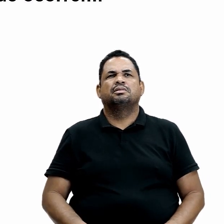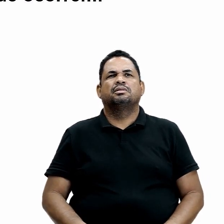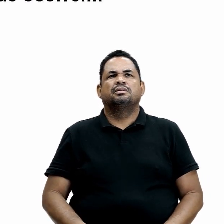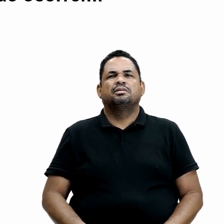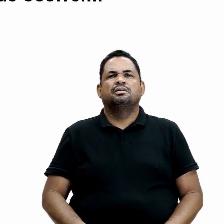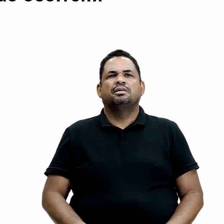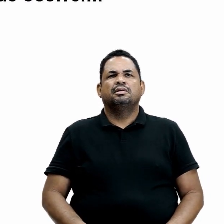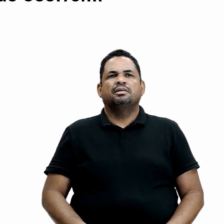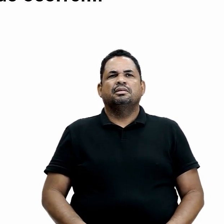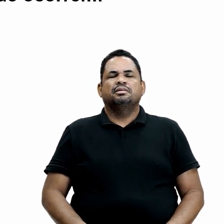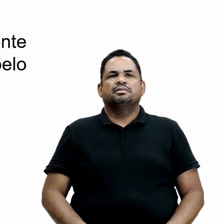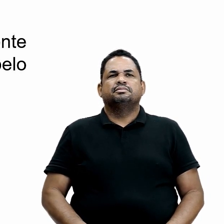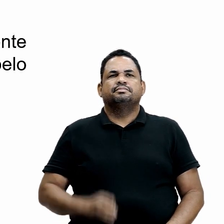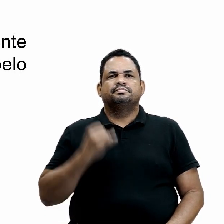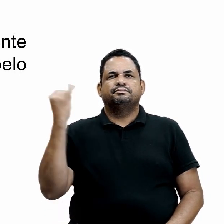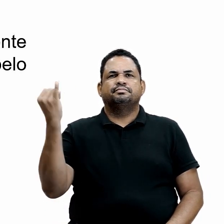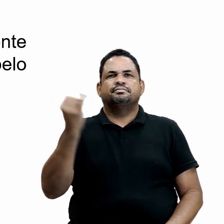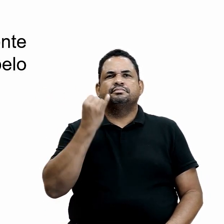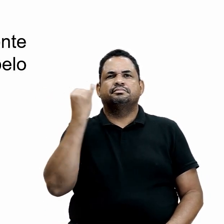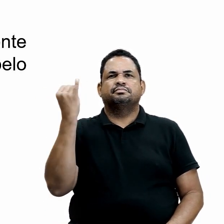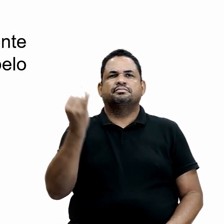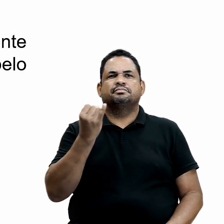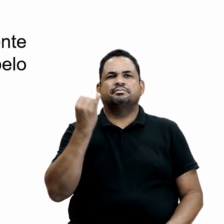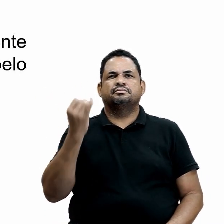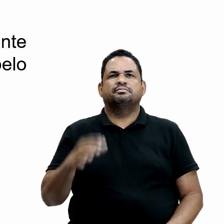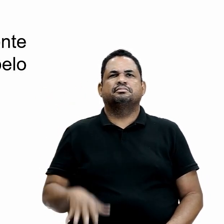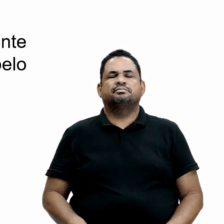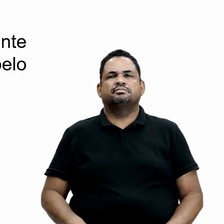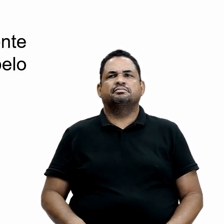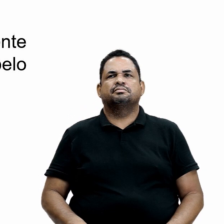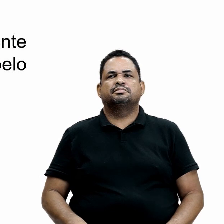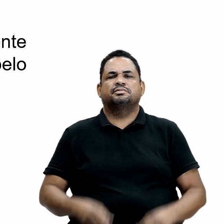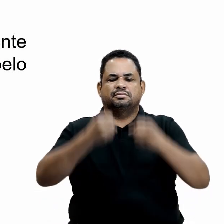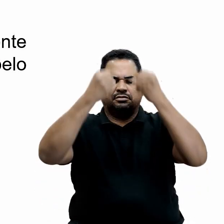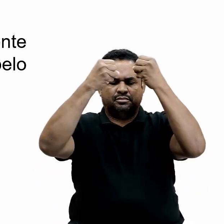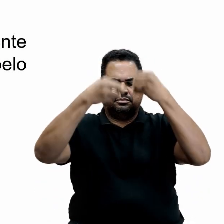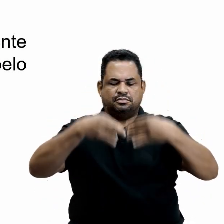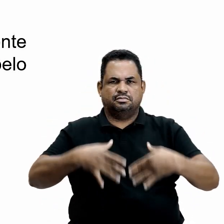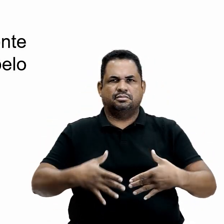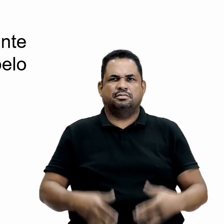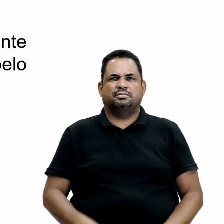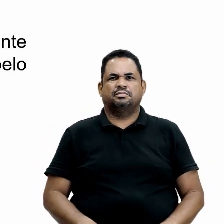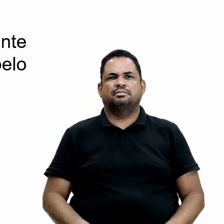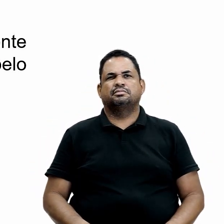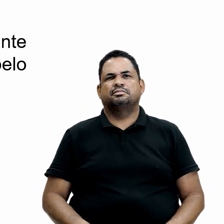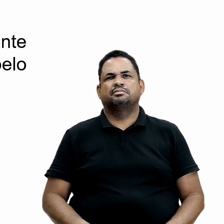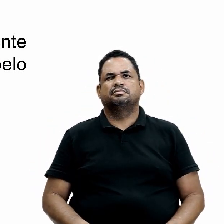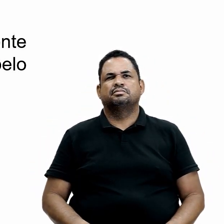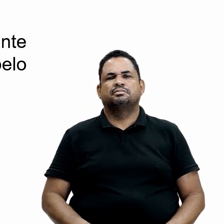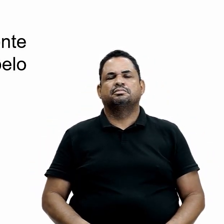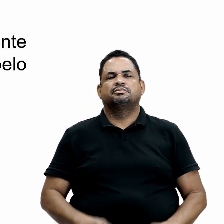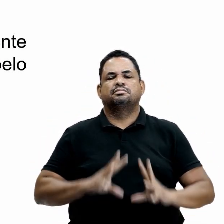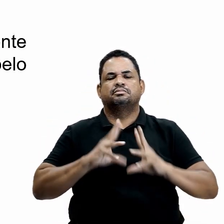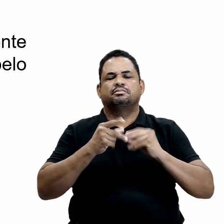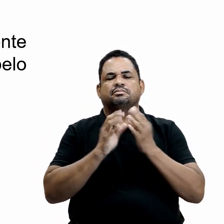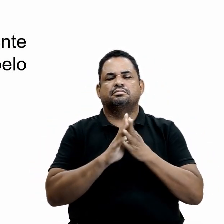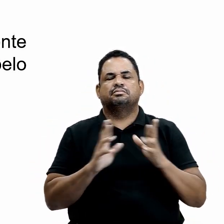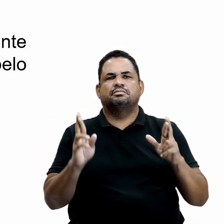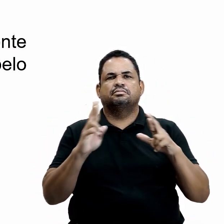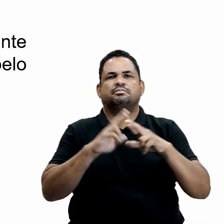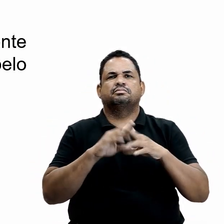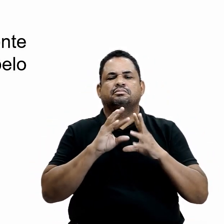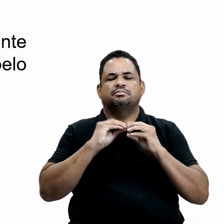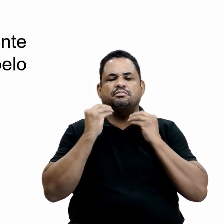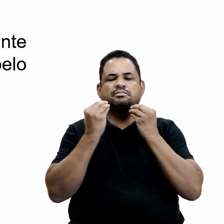muito importante sobre essa abordagem aí. Toda reação, as substâncias que se unem